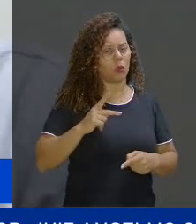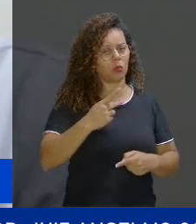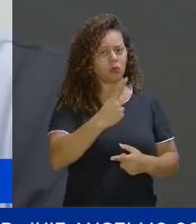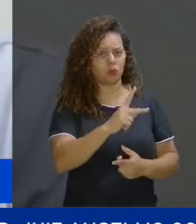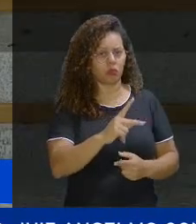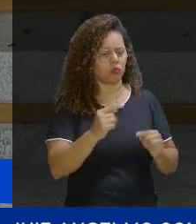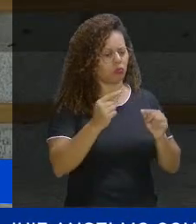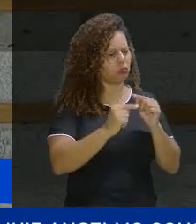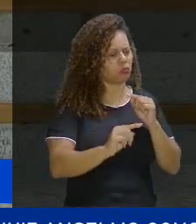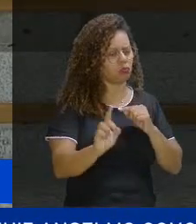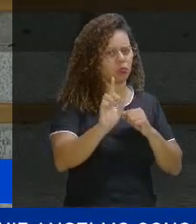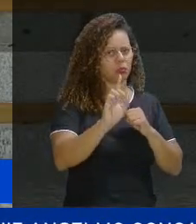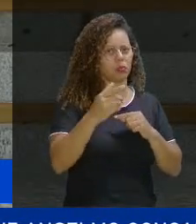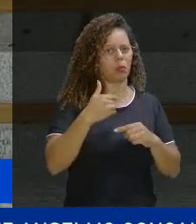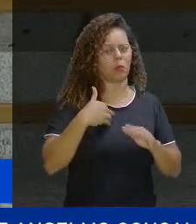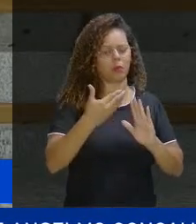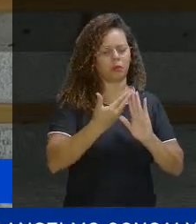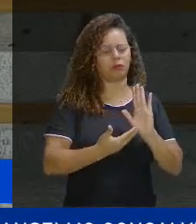os termos.